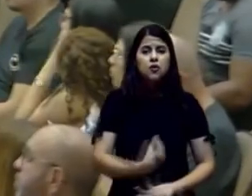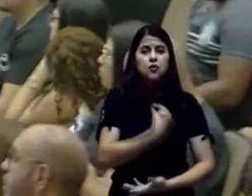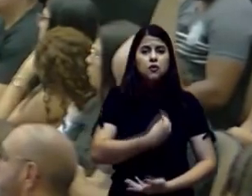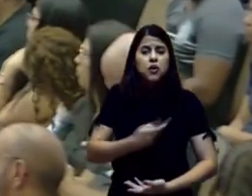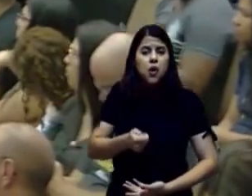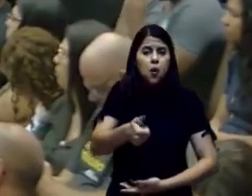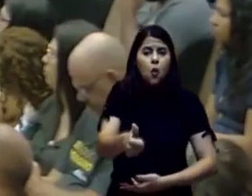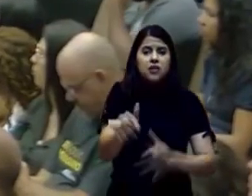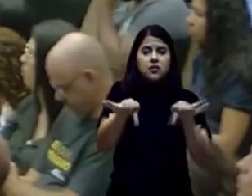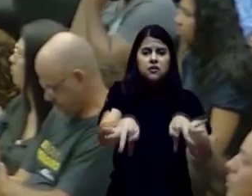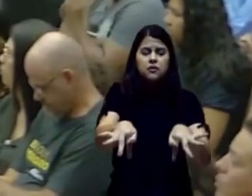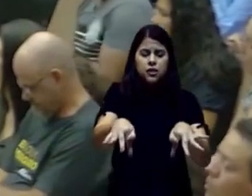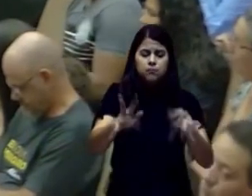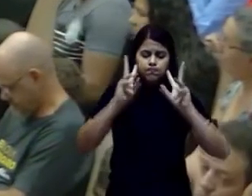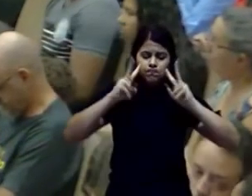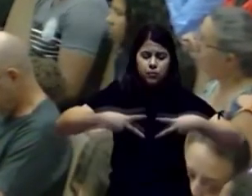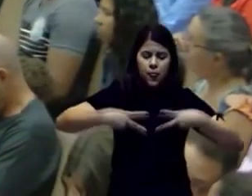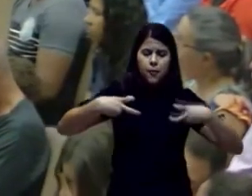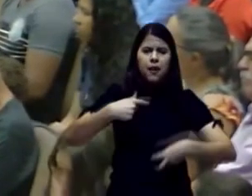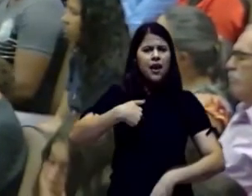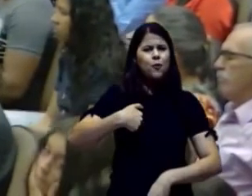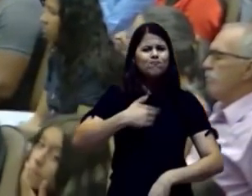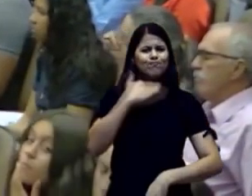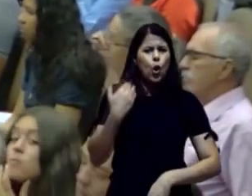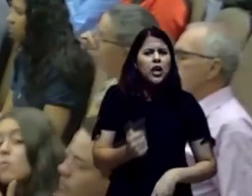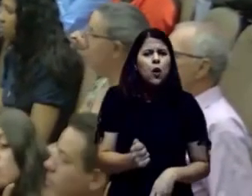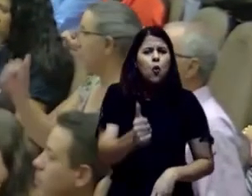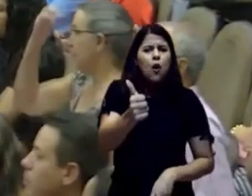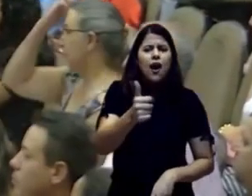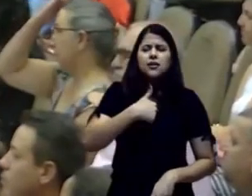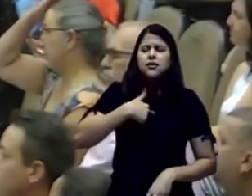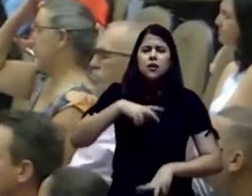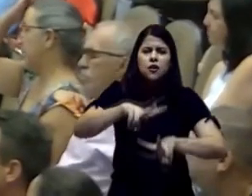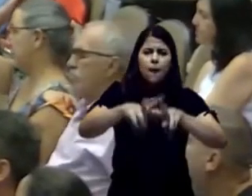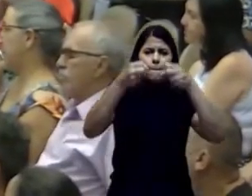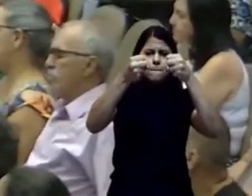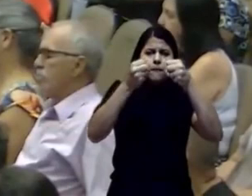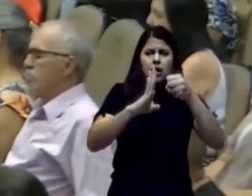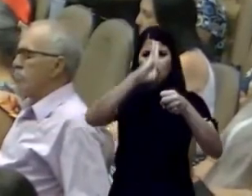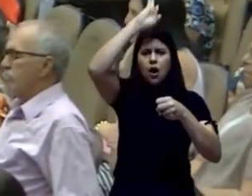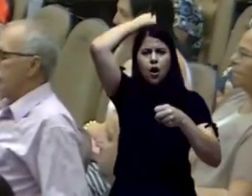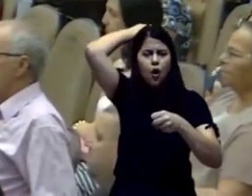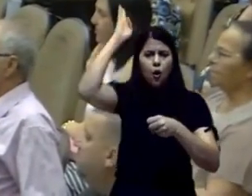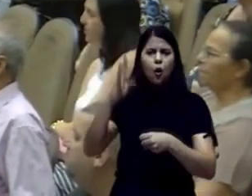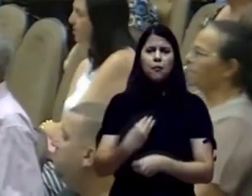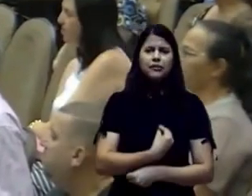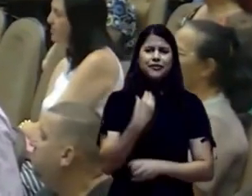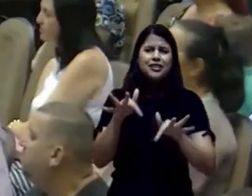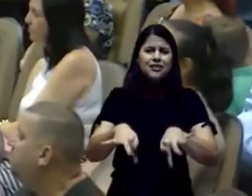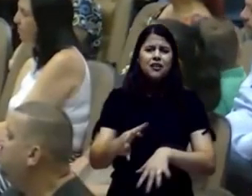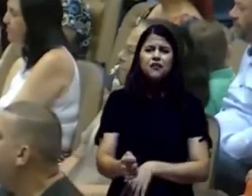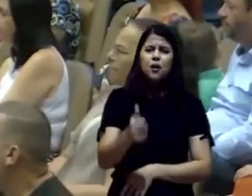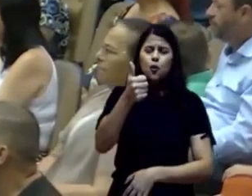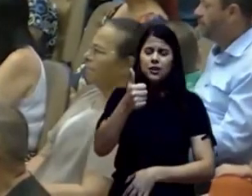percebe que a sua morte se aproxima. Paulo estava preso em Roma, e ele diz isso a Timóteo no capítulo 1, versículo 8. Ele